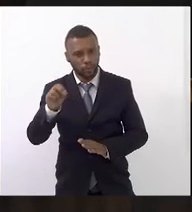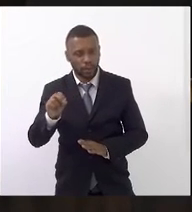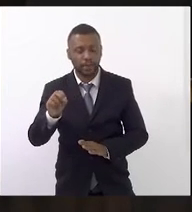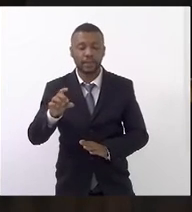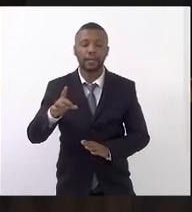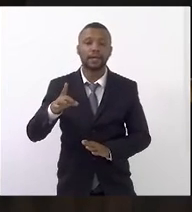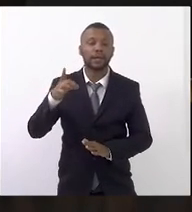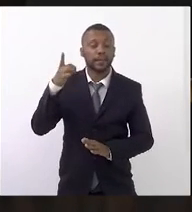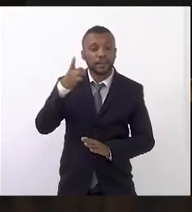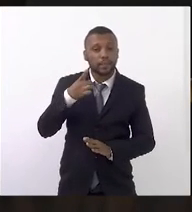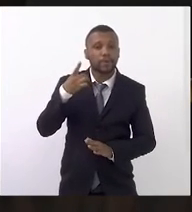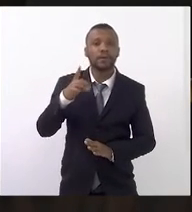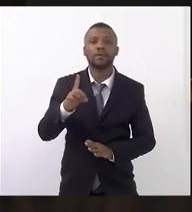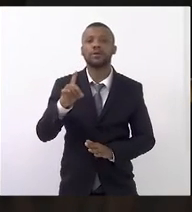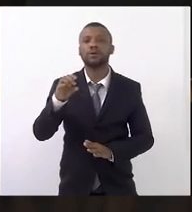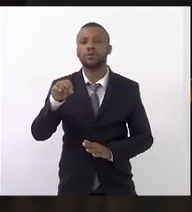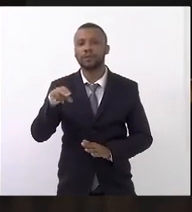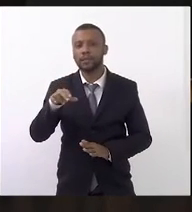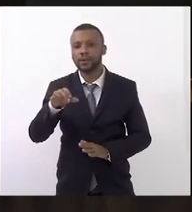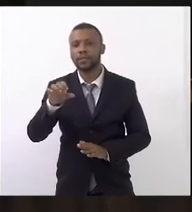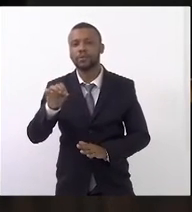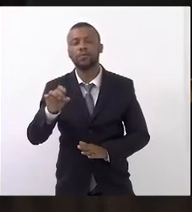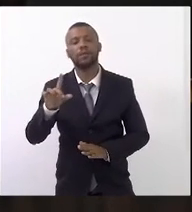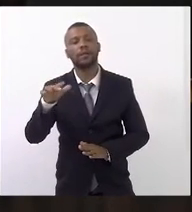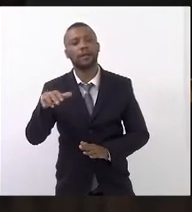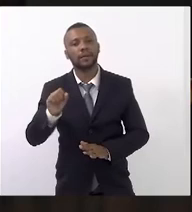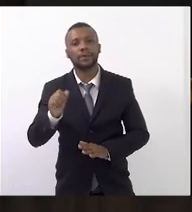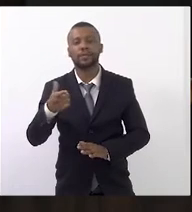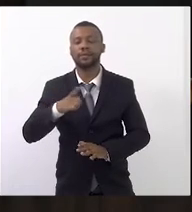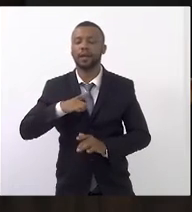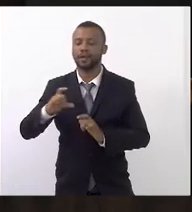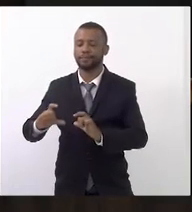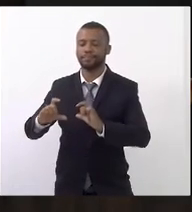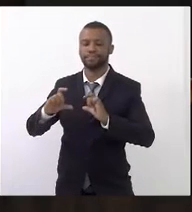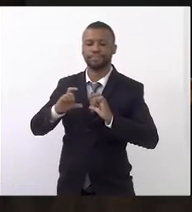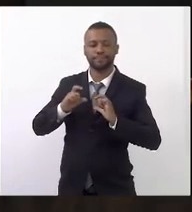Dionísio Lins, concede medalha Tiradentes respectivo diploma,